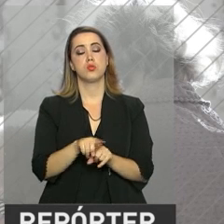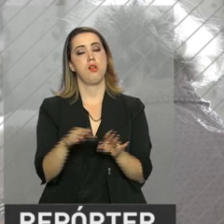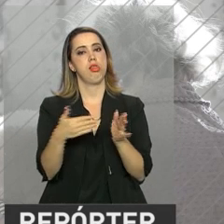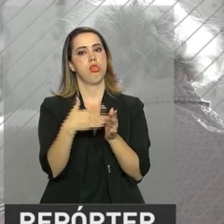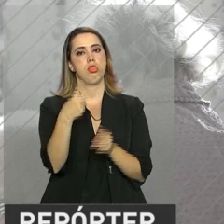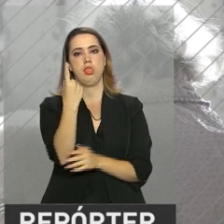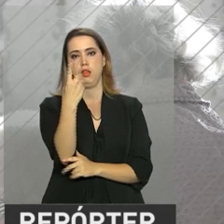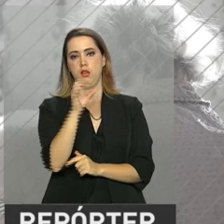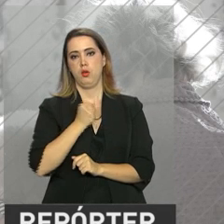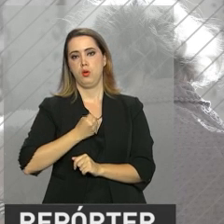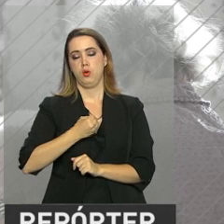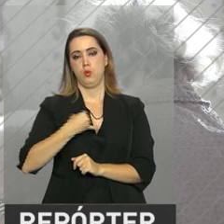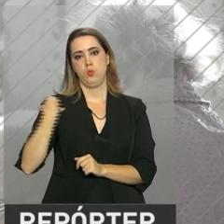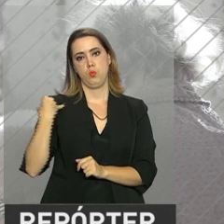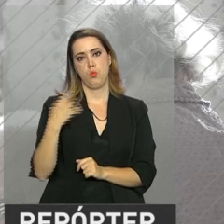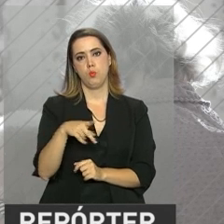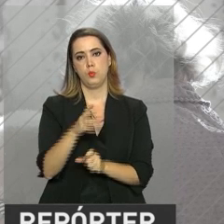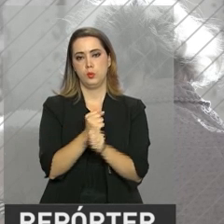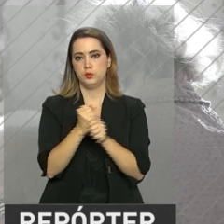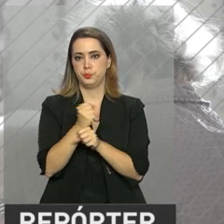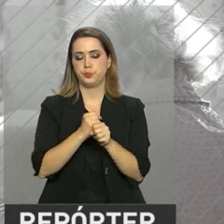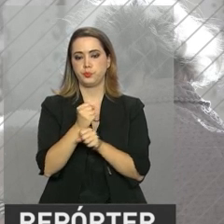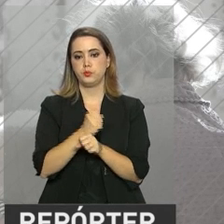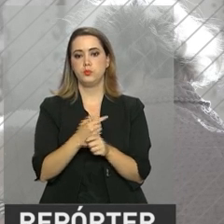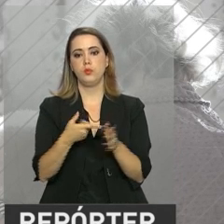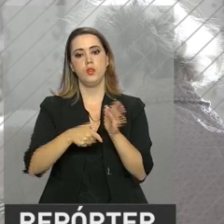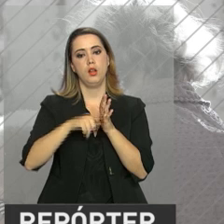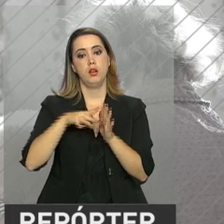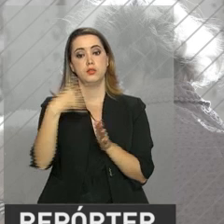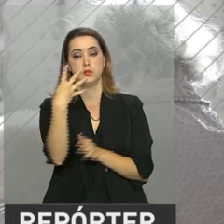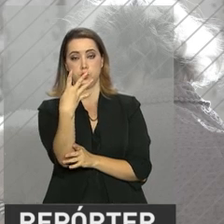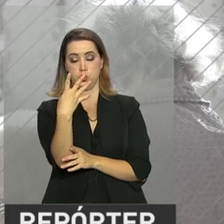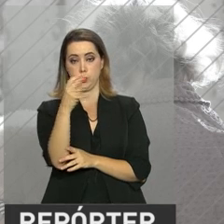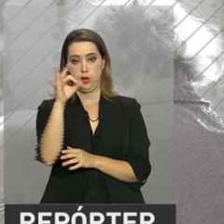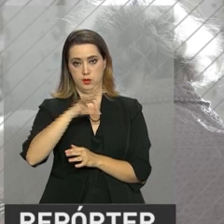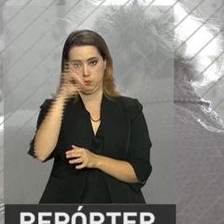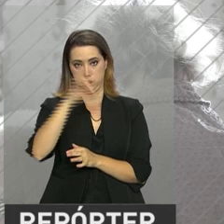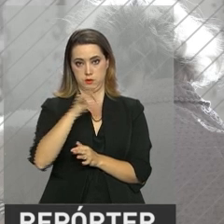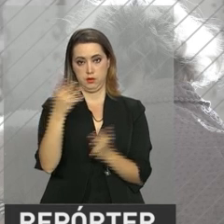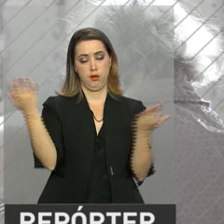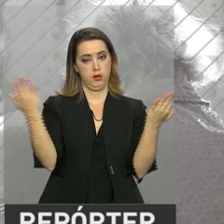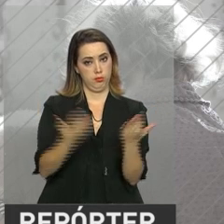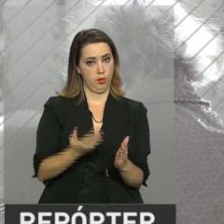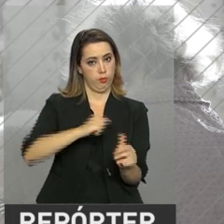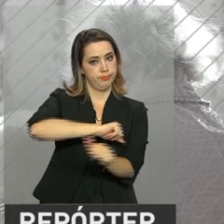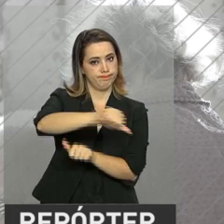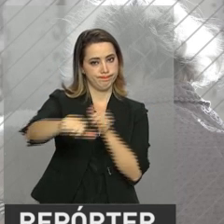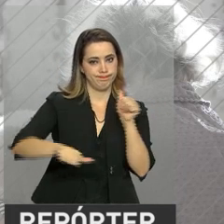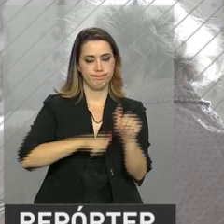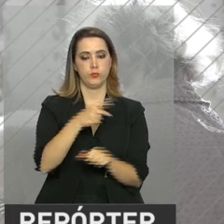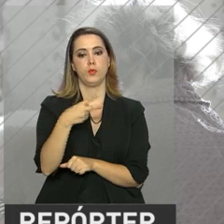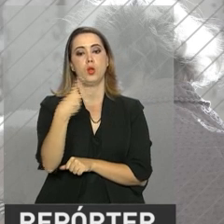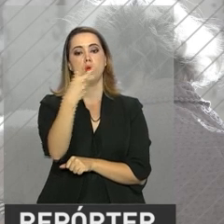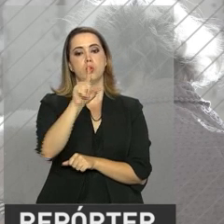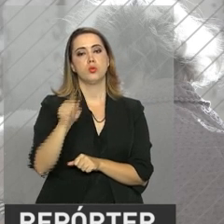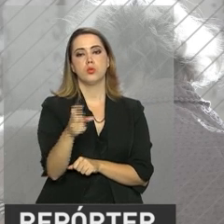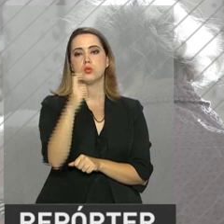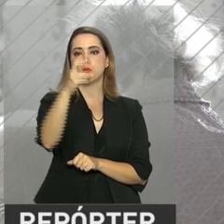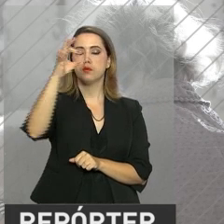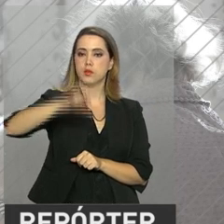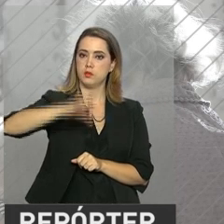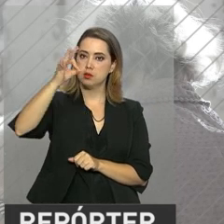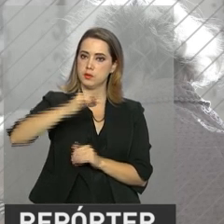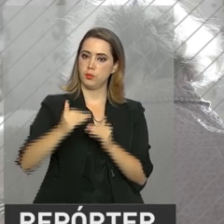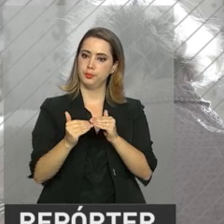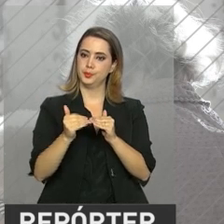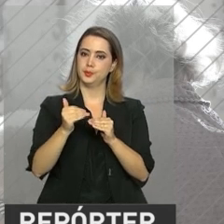1 ano de idade passaram de 4% do total de registros de óbitos em 2005 para 2,5% em